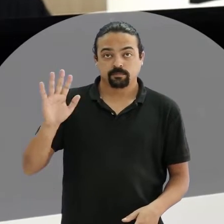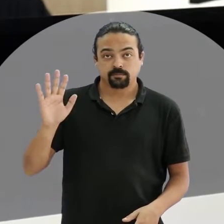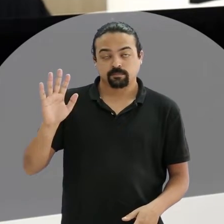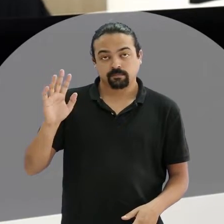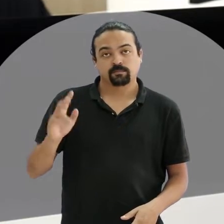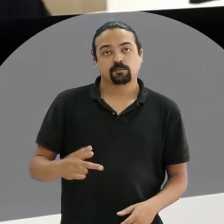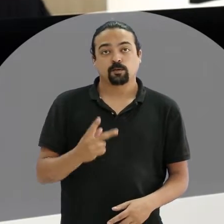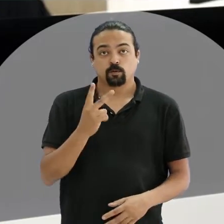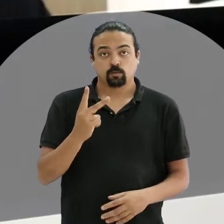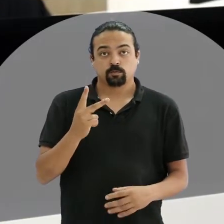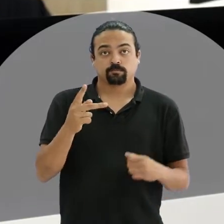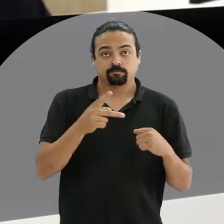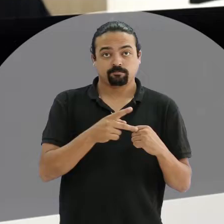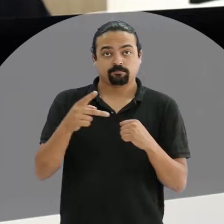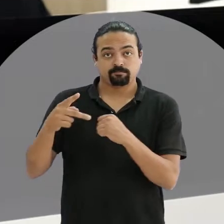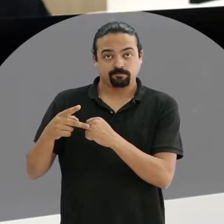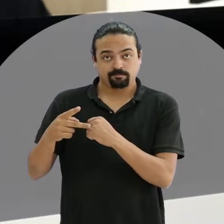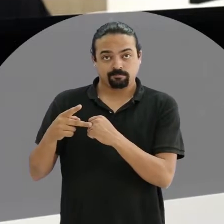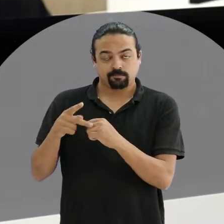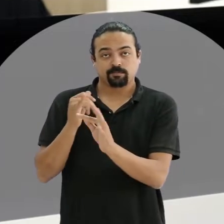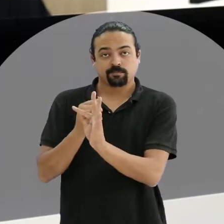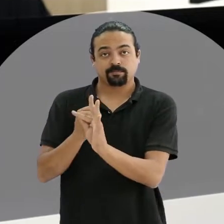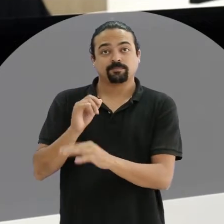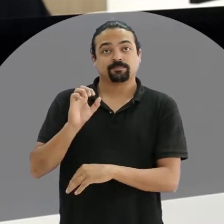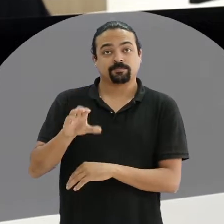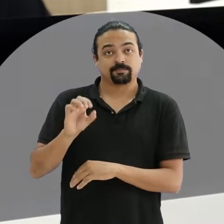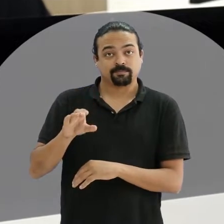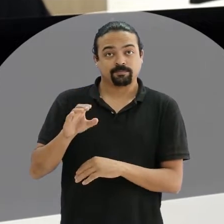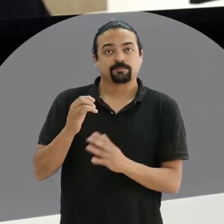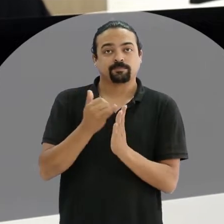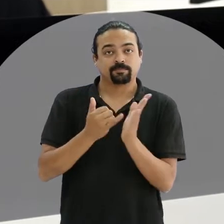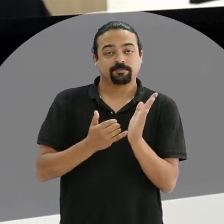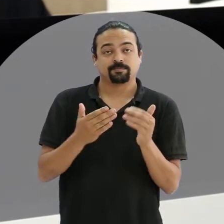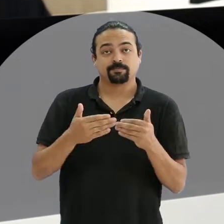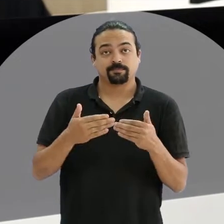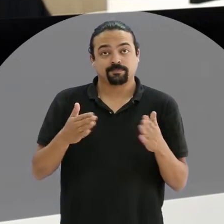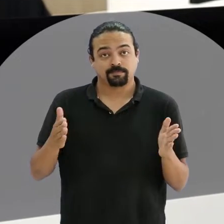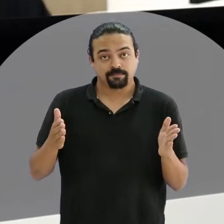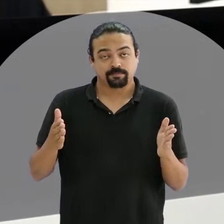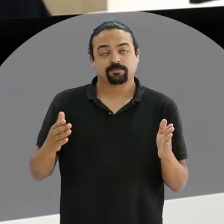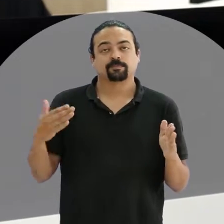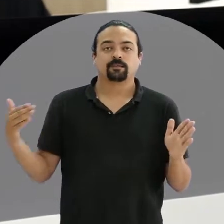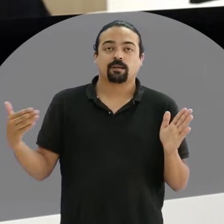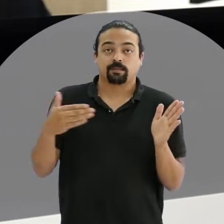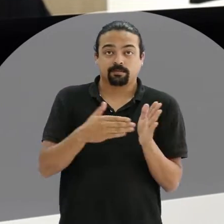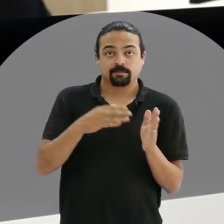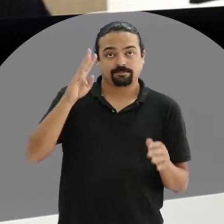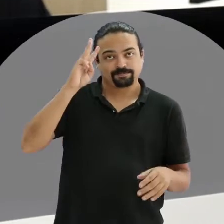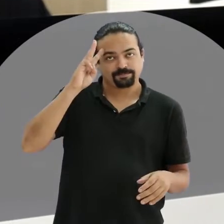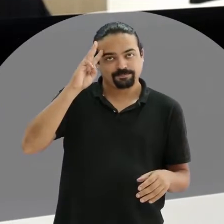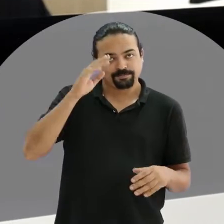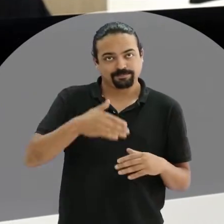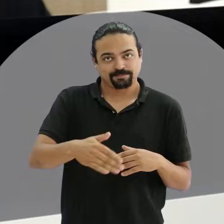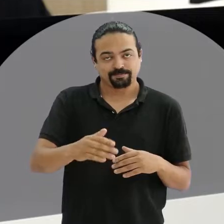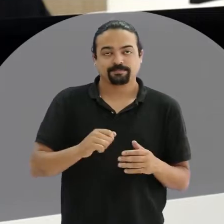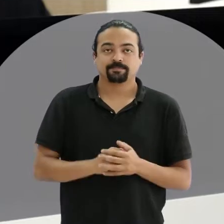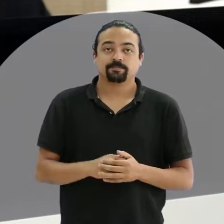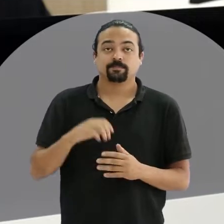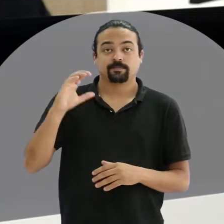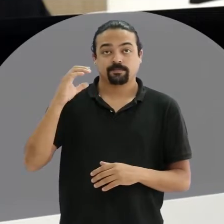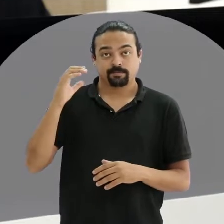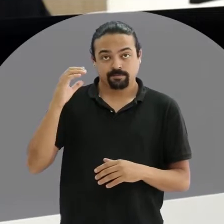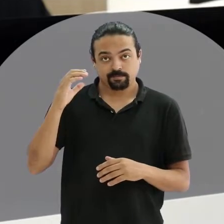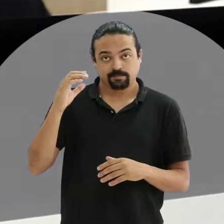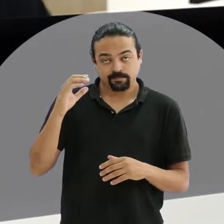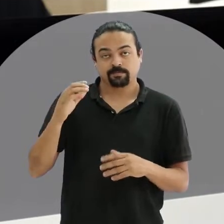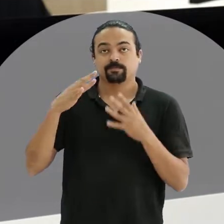pessoal! Duas especializações no campus de Caucaia estão com inscrições abertas até a próxima terça-feira.